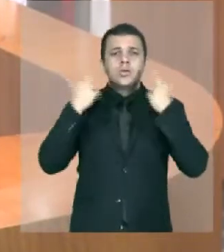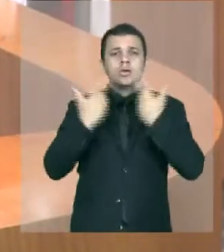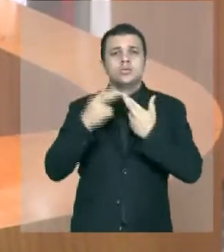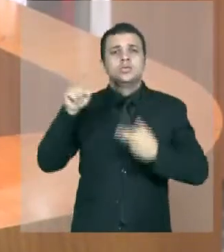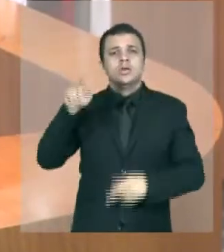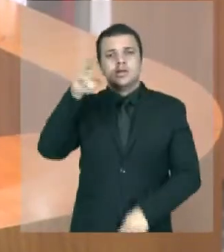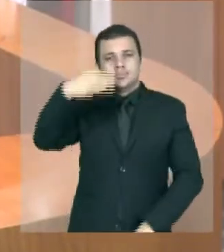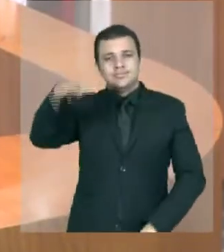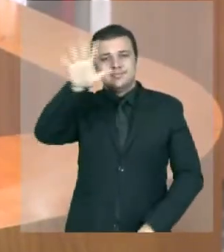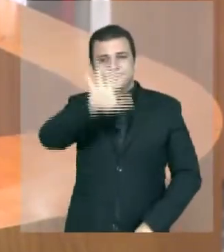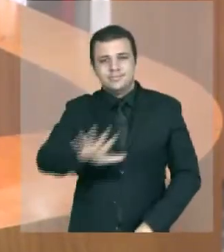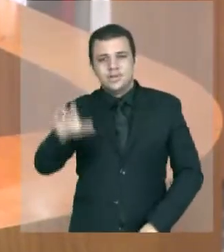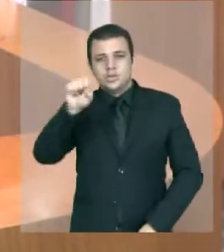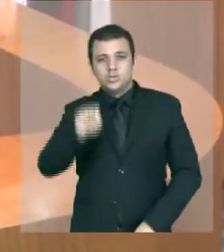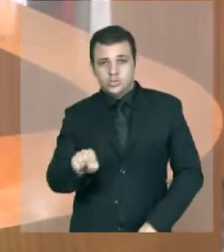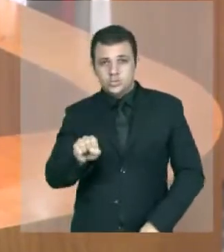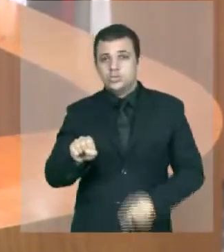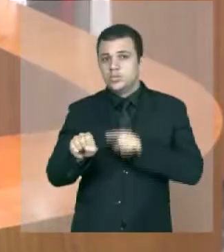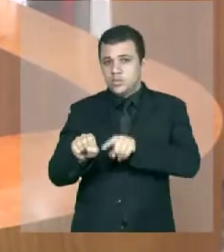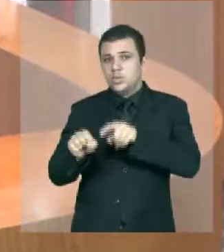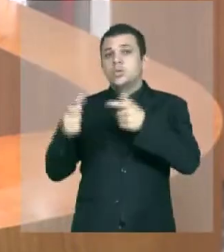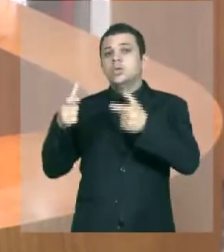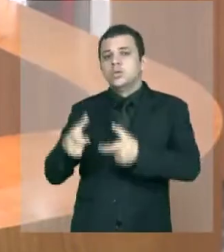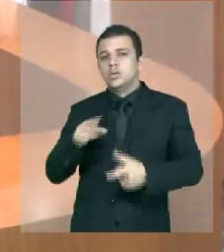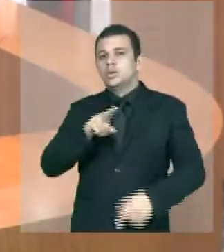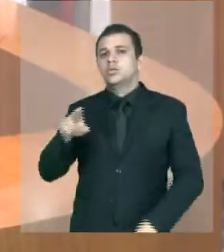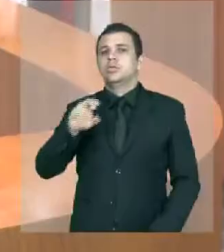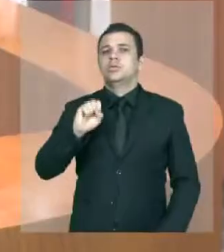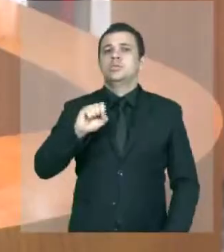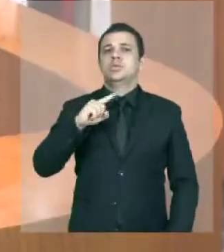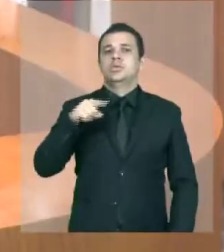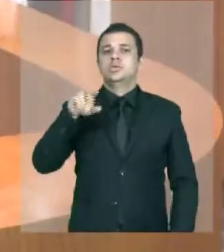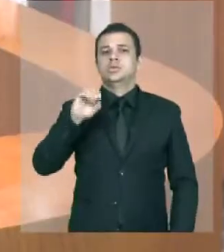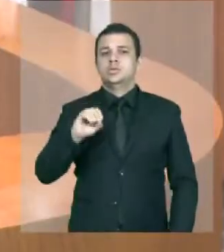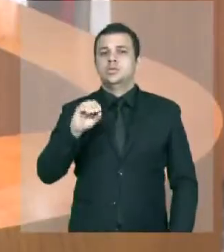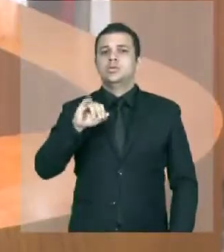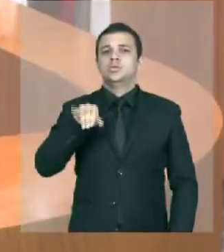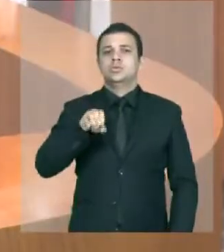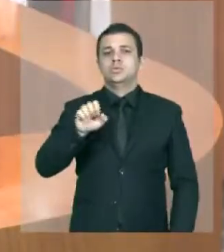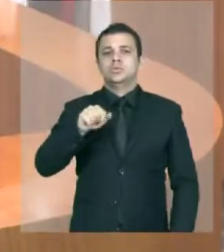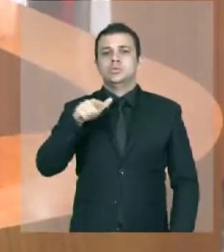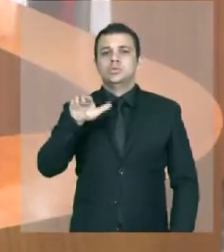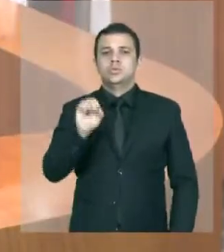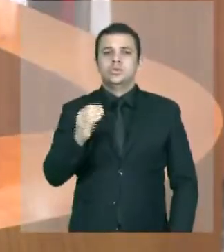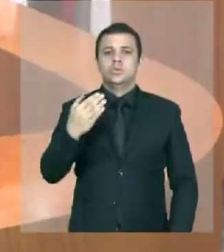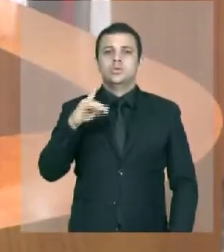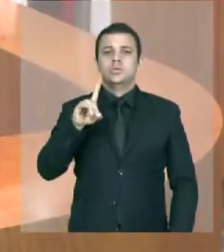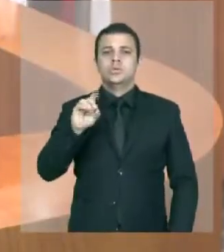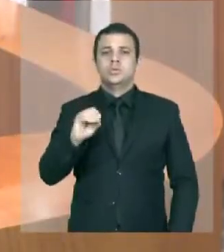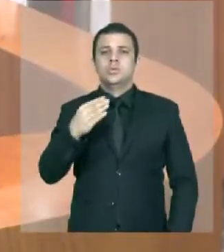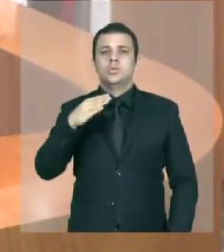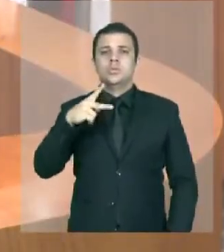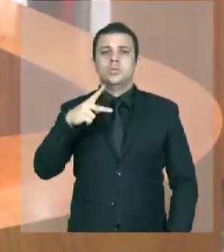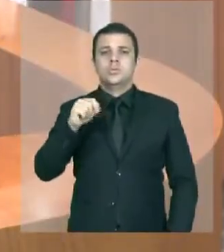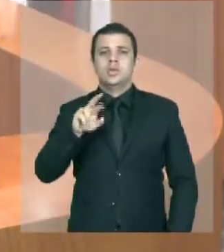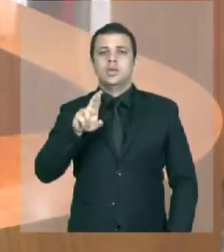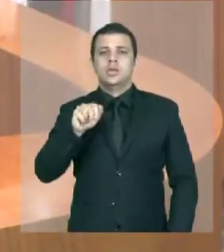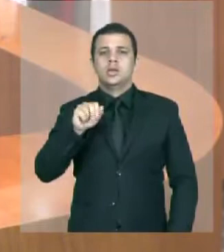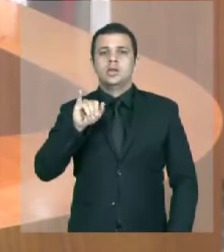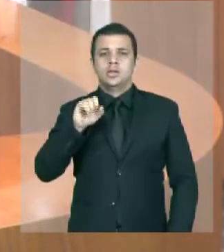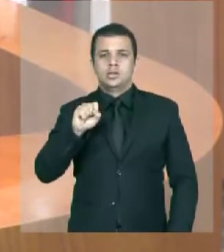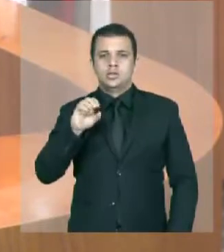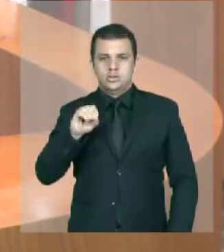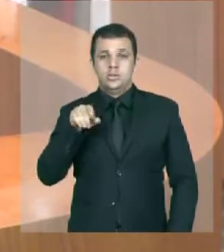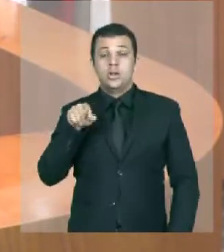estado e especificamente no município de São João do Paraíso. Nós, em São João do Paraíso, nós participamos do